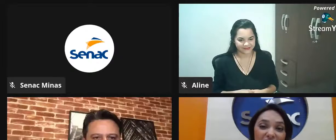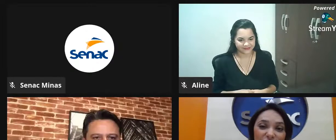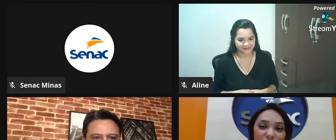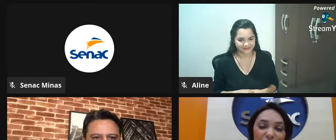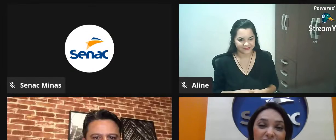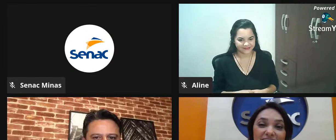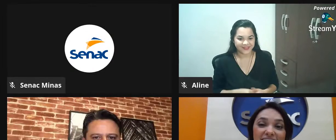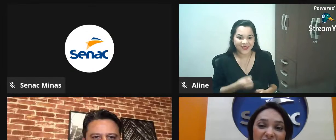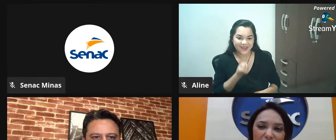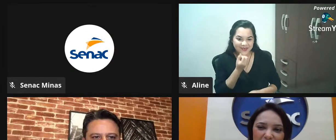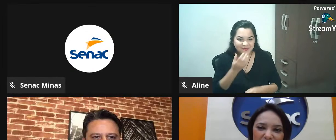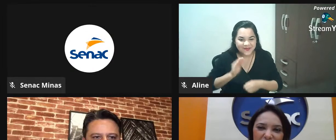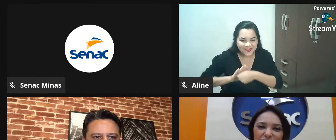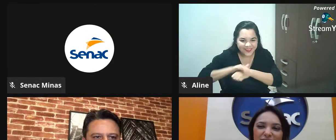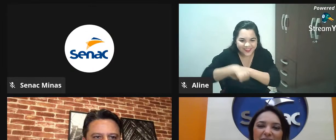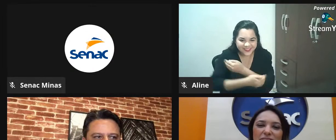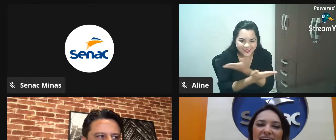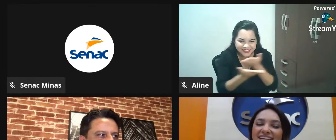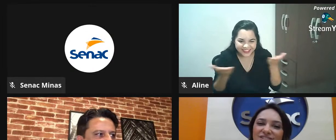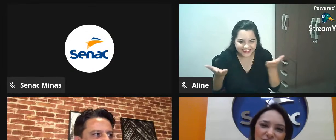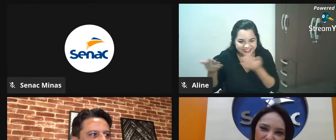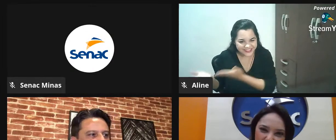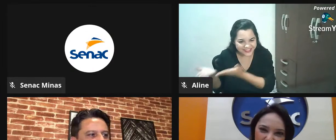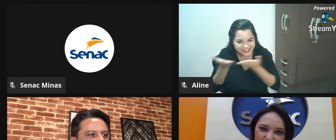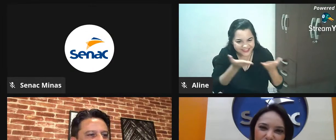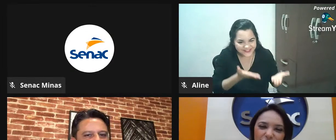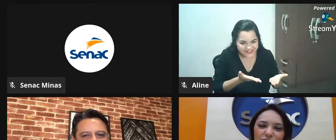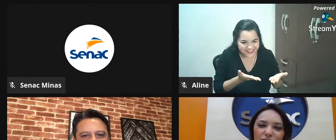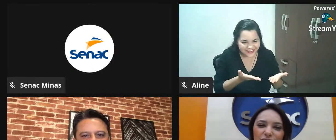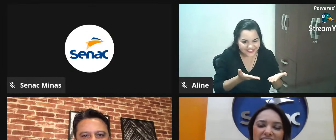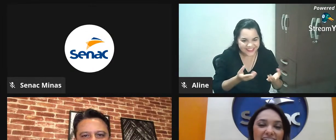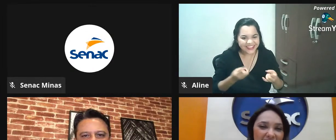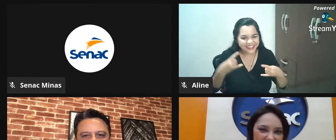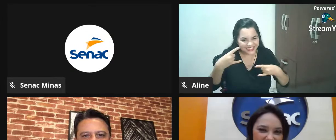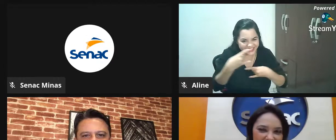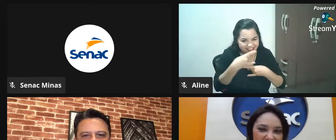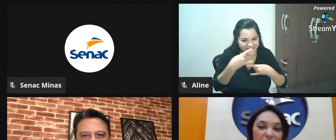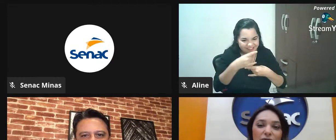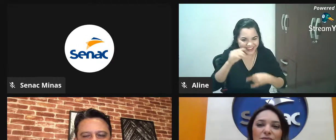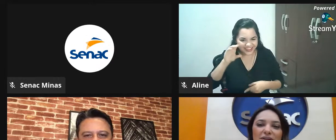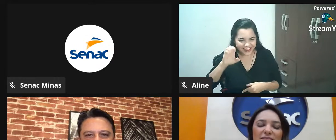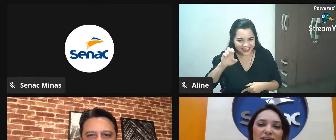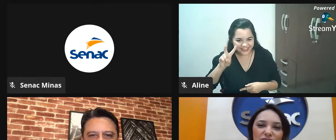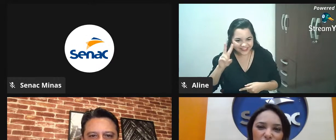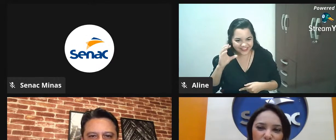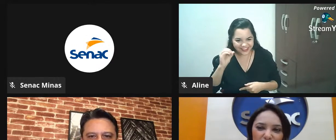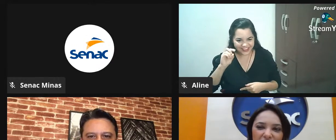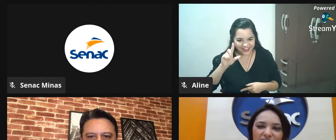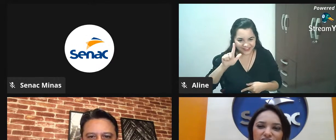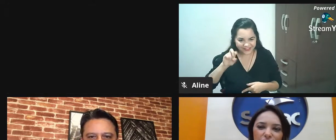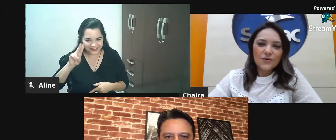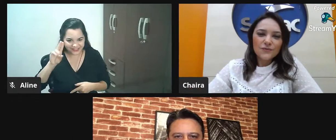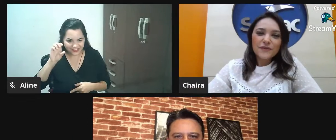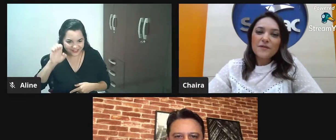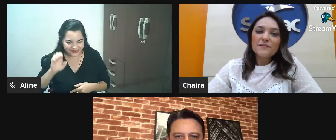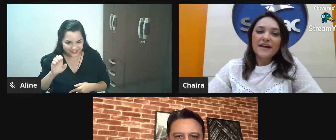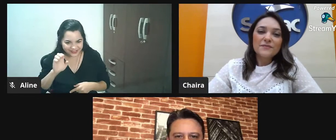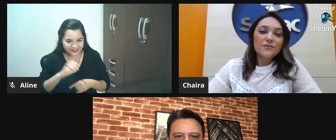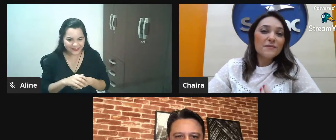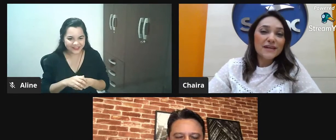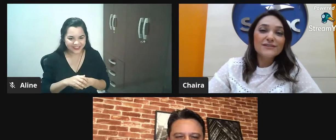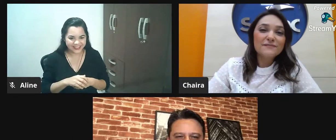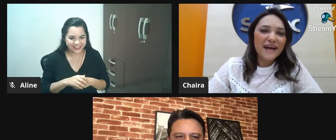Boa noite a todos, sejam bem-vindos a mais um encontro do Evolui Carregas. O programa Evolui chegou